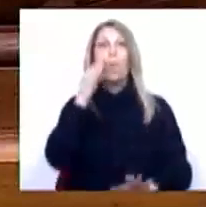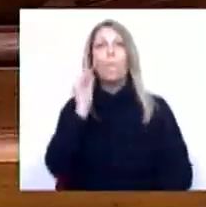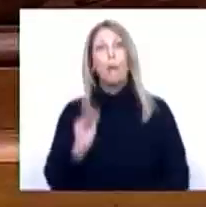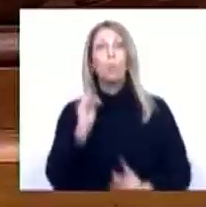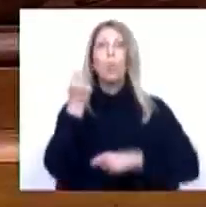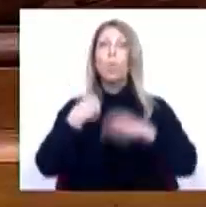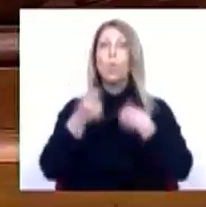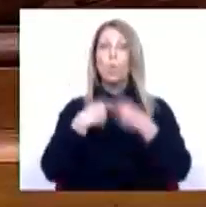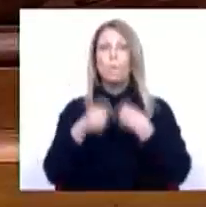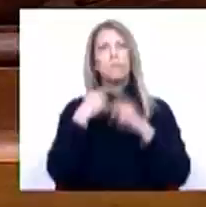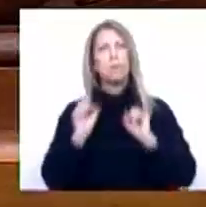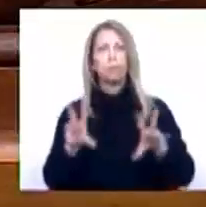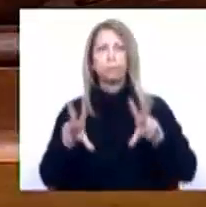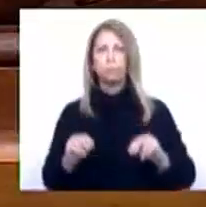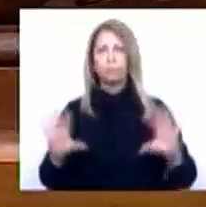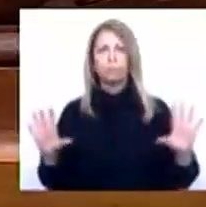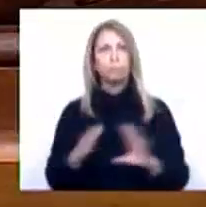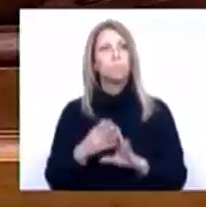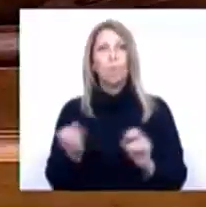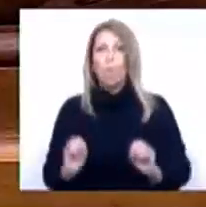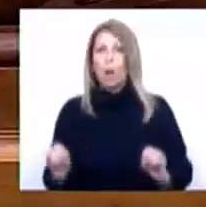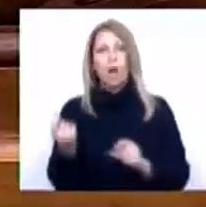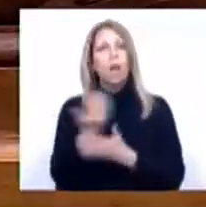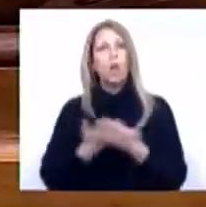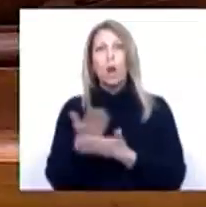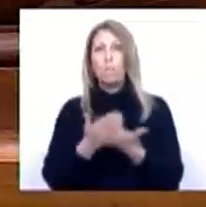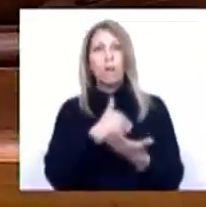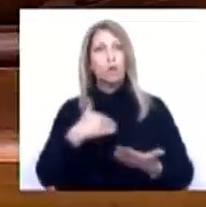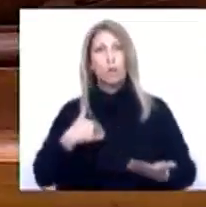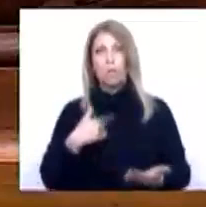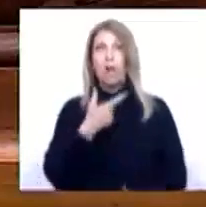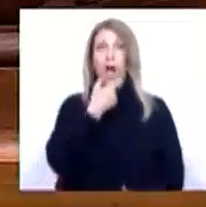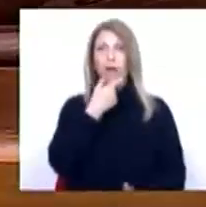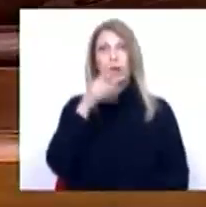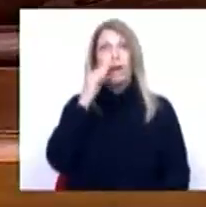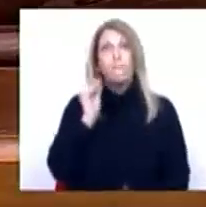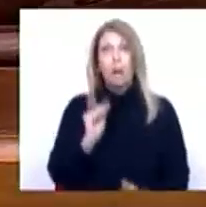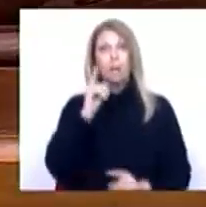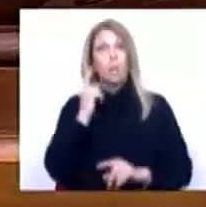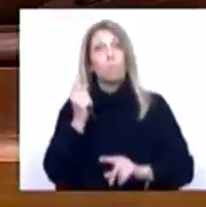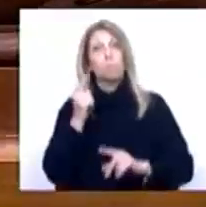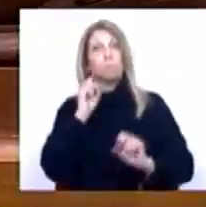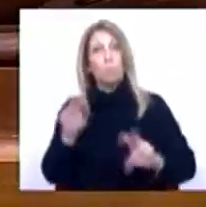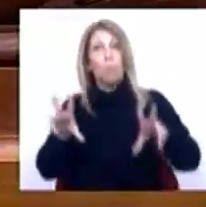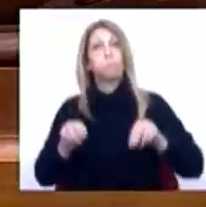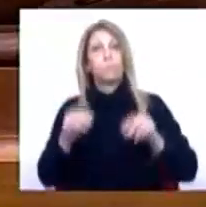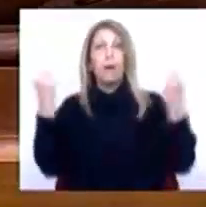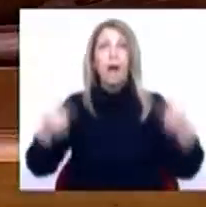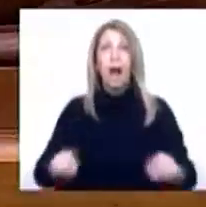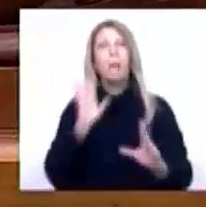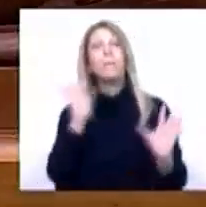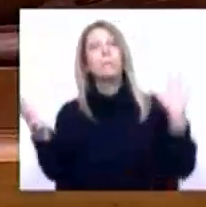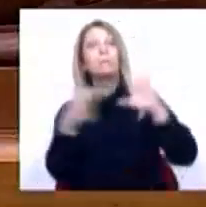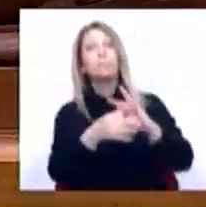saudável. Não há uma economia saudável sem uma banca comercial saudável, mas simultaneamente temos que alinhar isso com o banco de fomento que